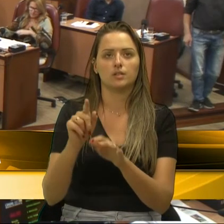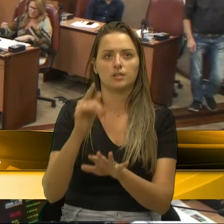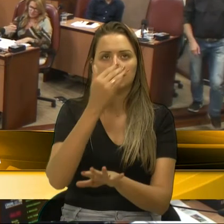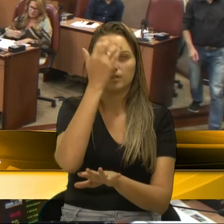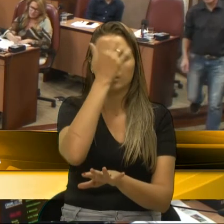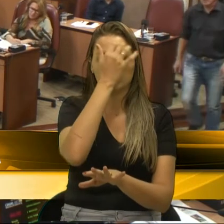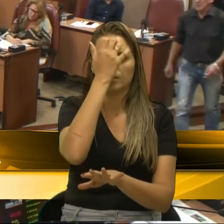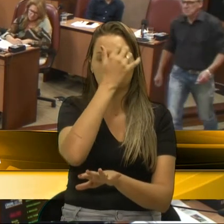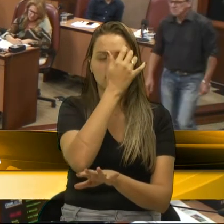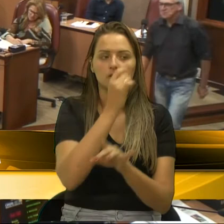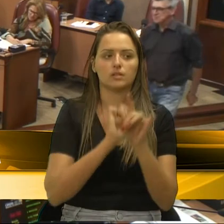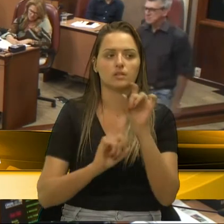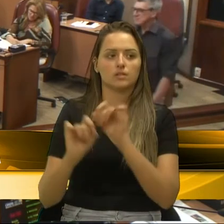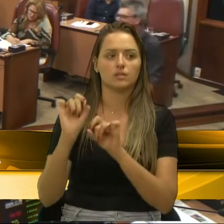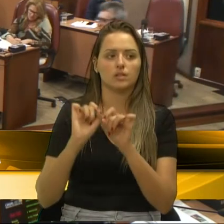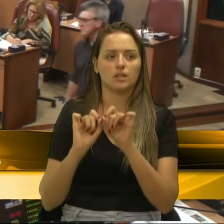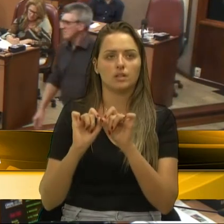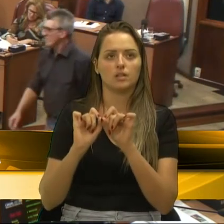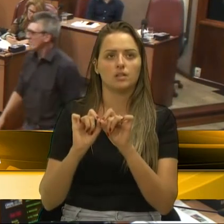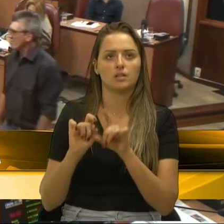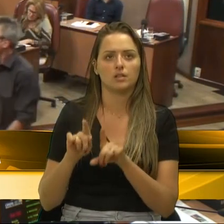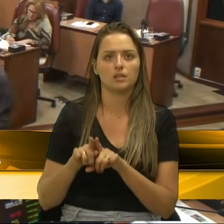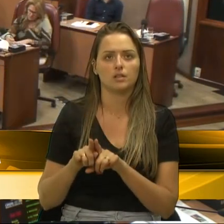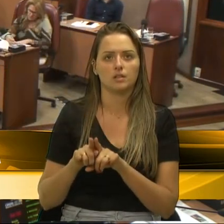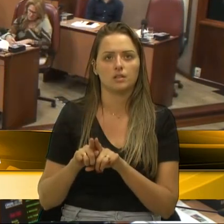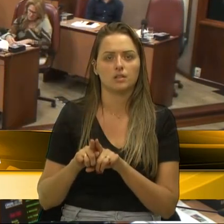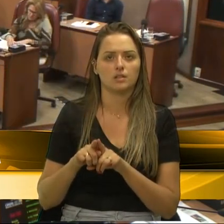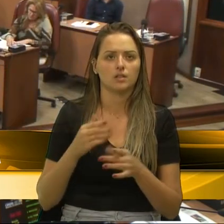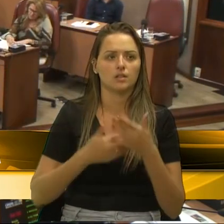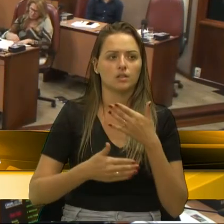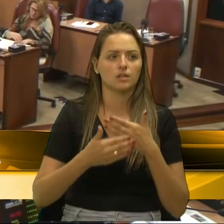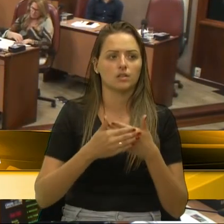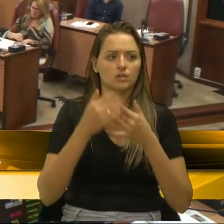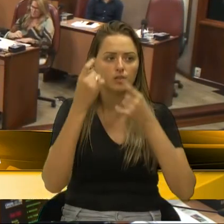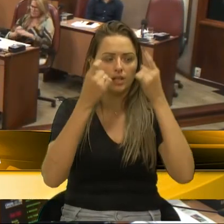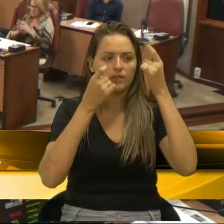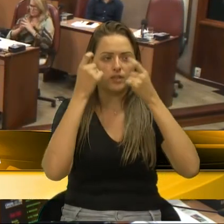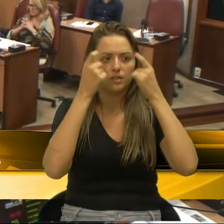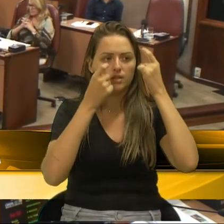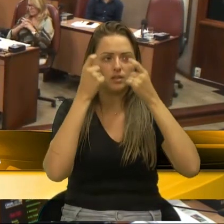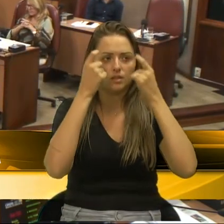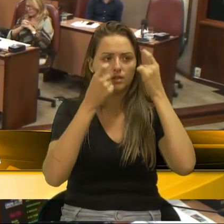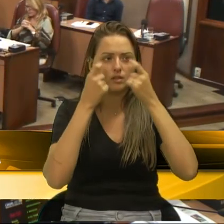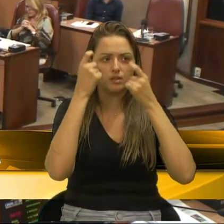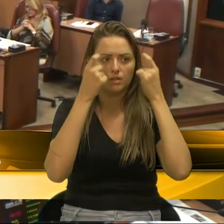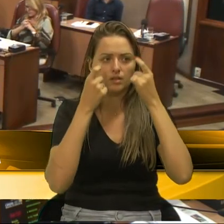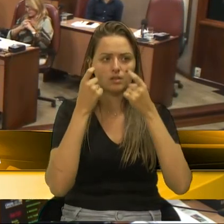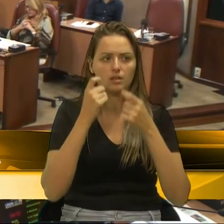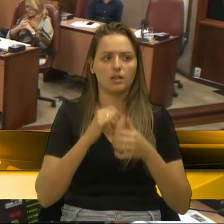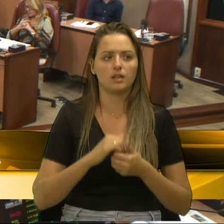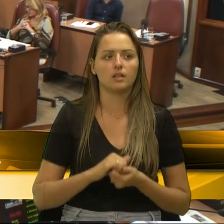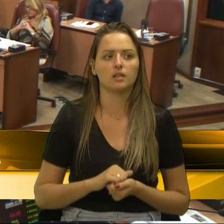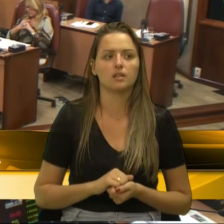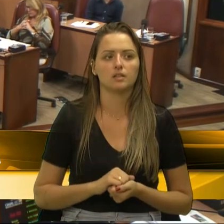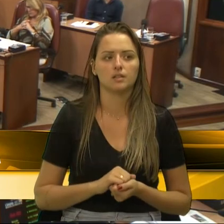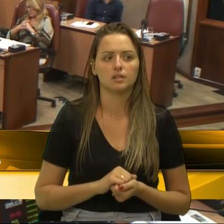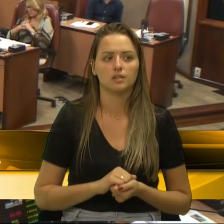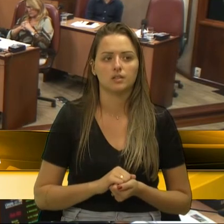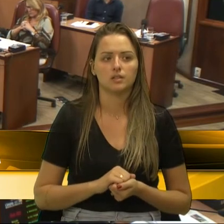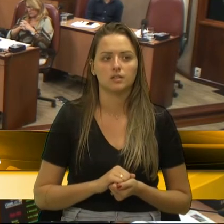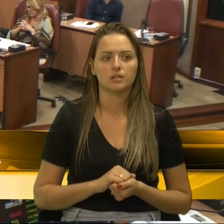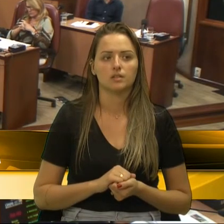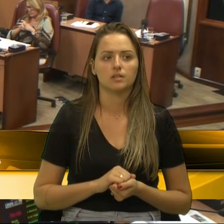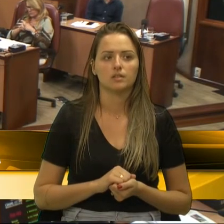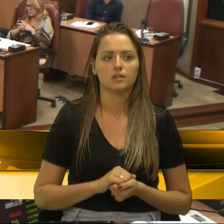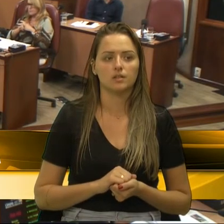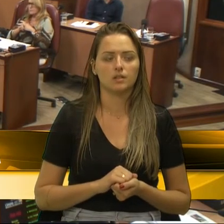de pensamento e também é uma das nossas preocupações as pessoas terem o